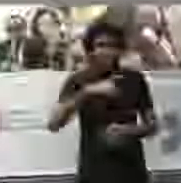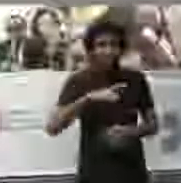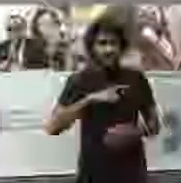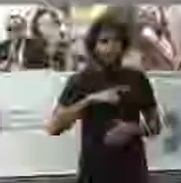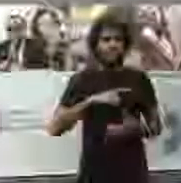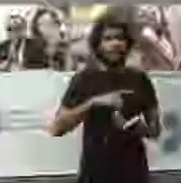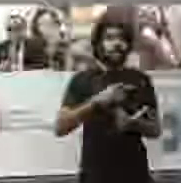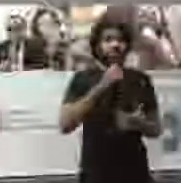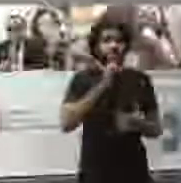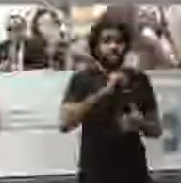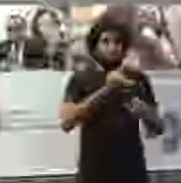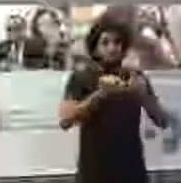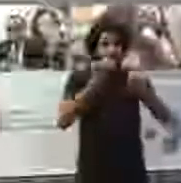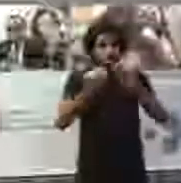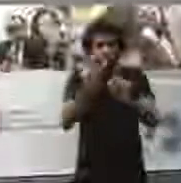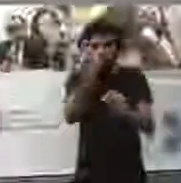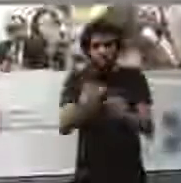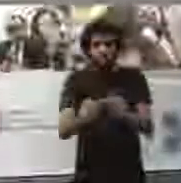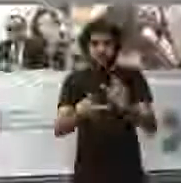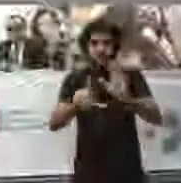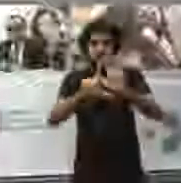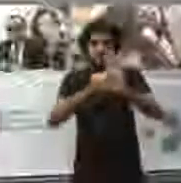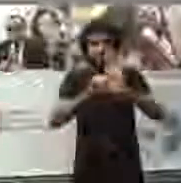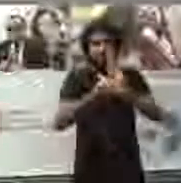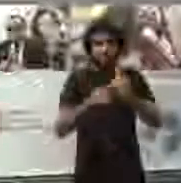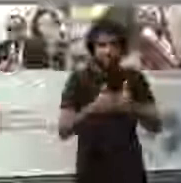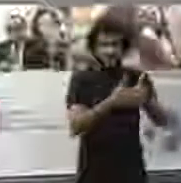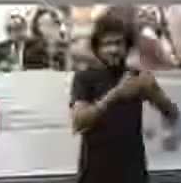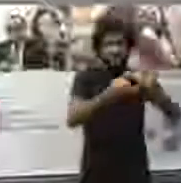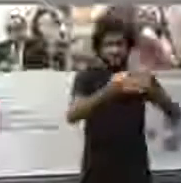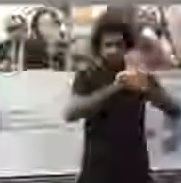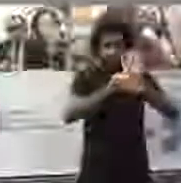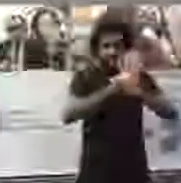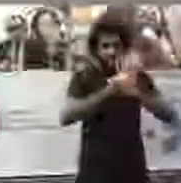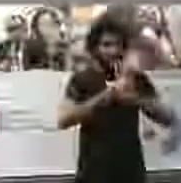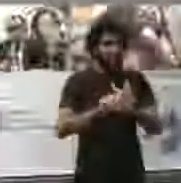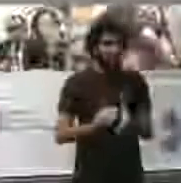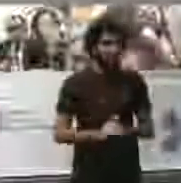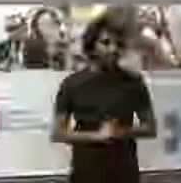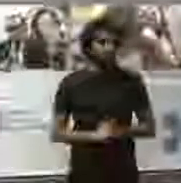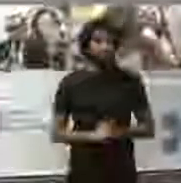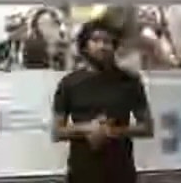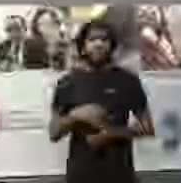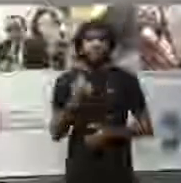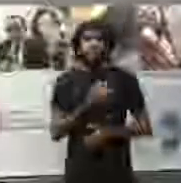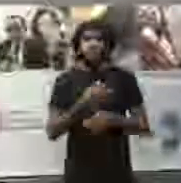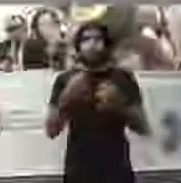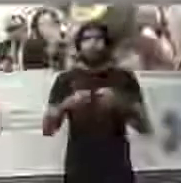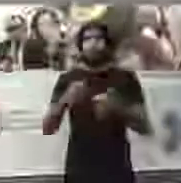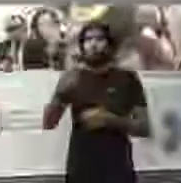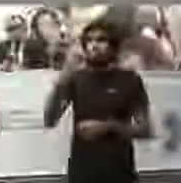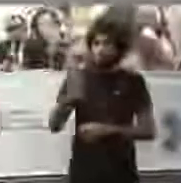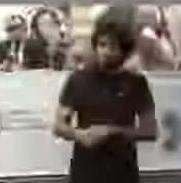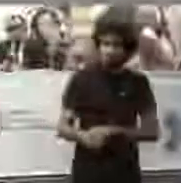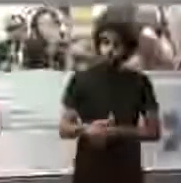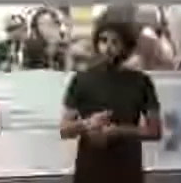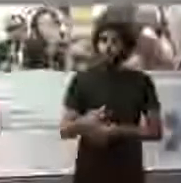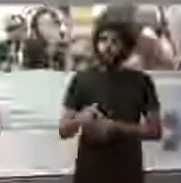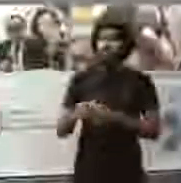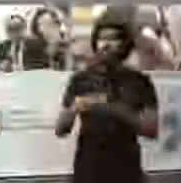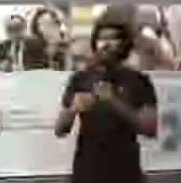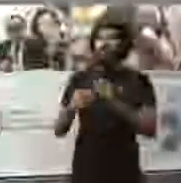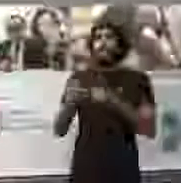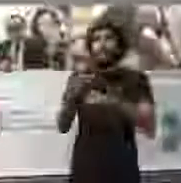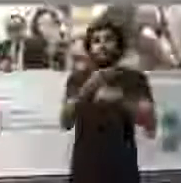da forma que a lei estabelecia e da forma que o tribunal de justiça já havia reconhecido nós precisamos mais uma vez procurar um tribunal